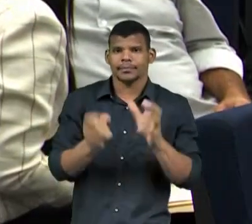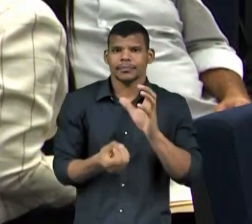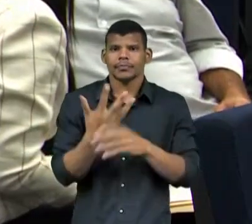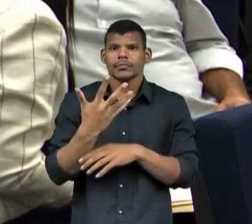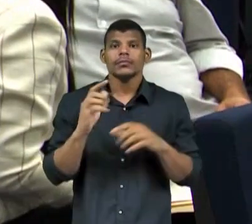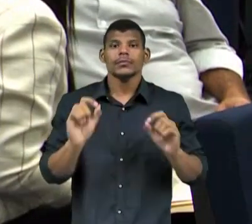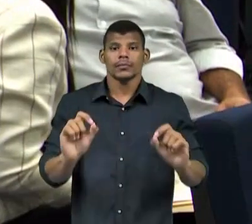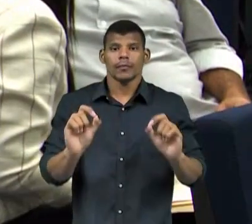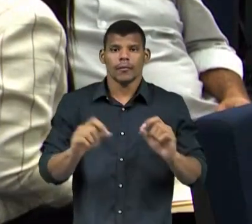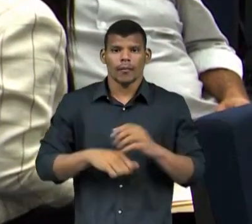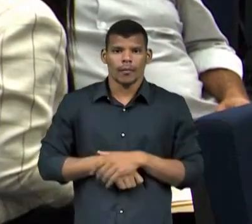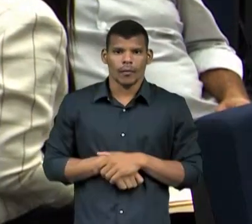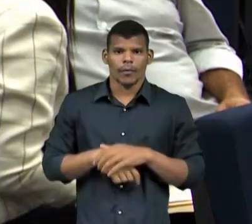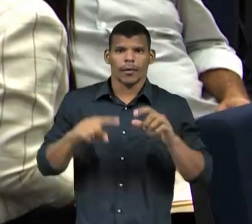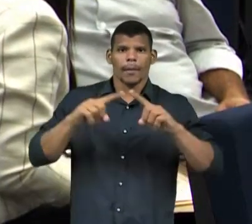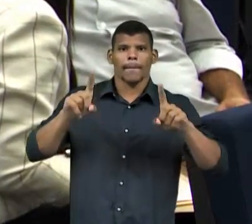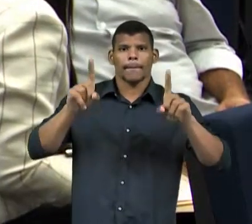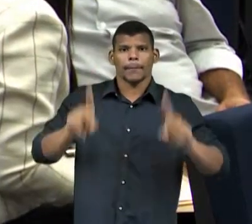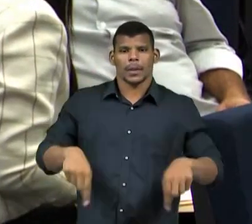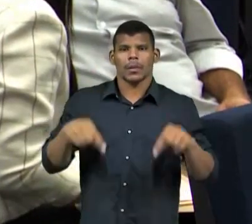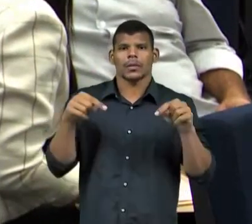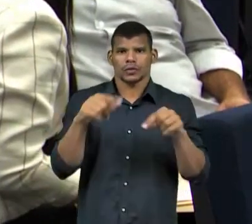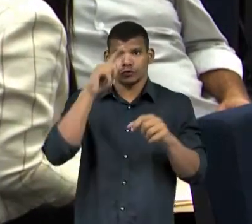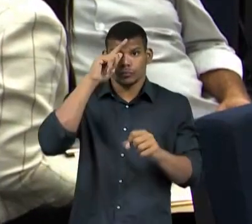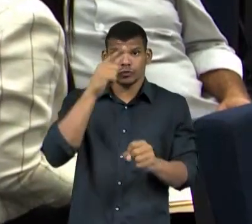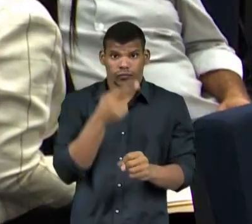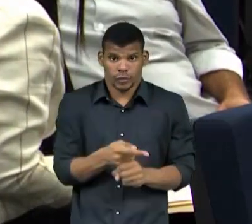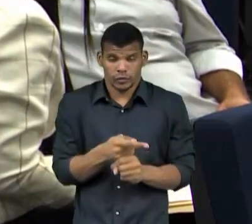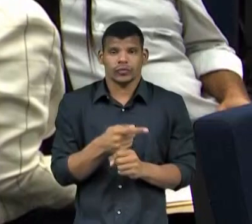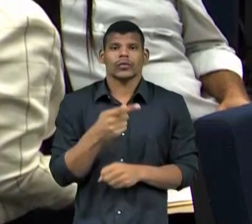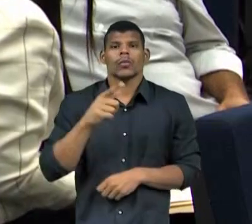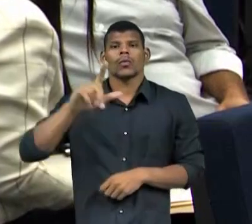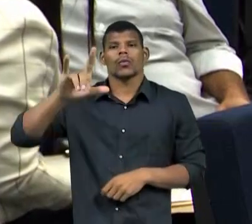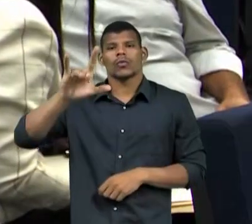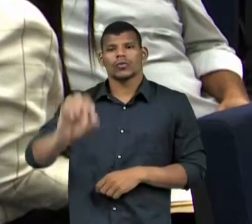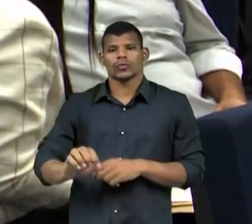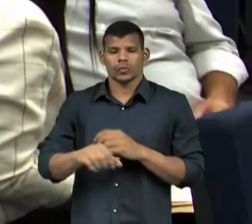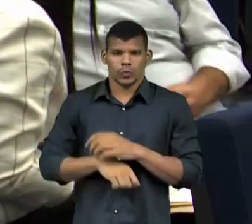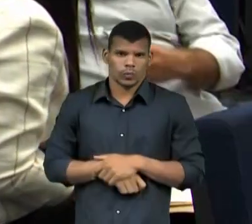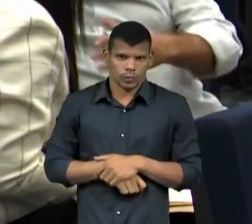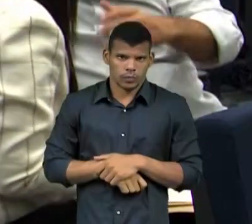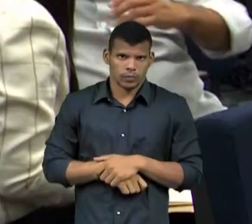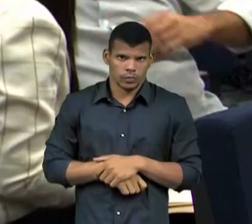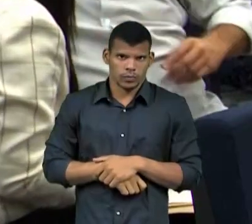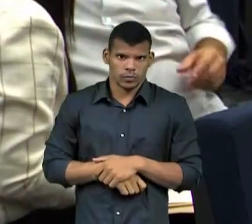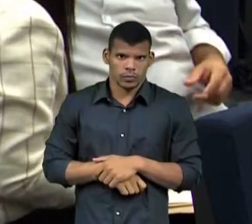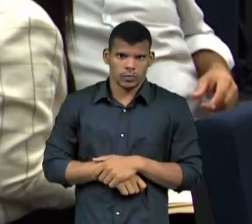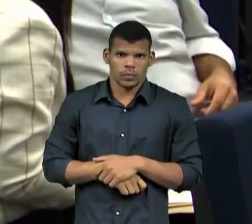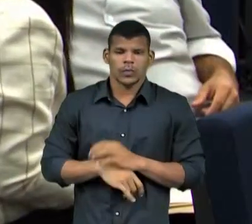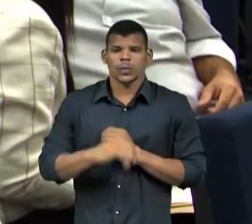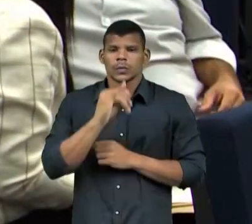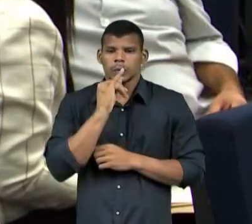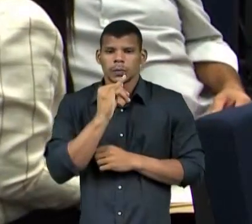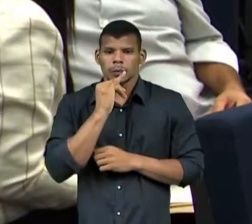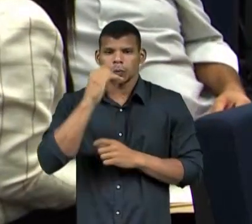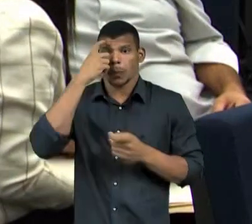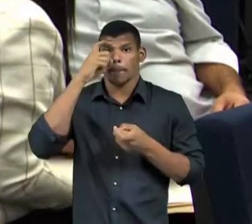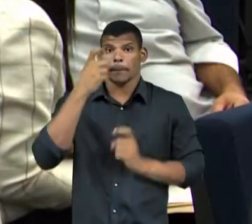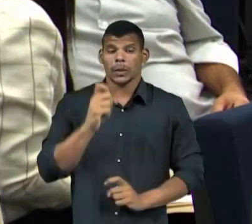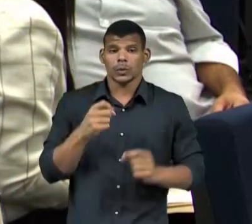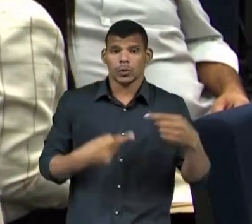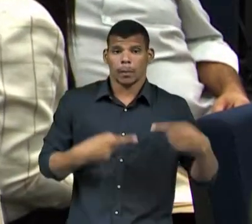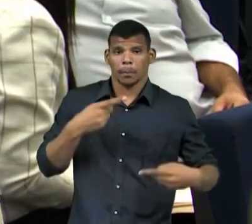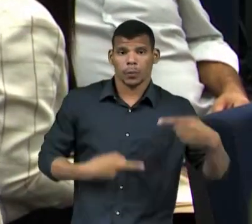esse planejamento da gestão integrada dos resíduos sólidos, ou seja, se pensar numa política onde não